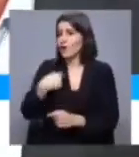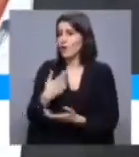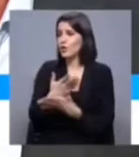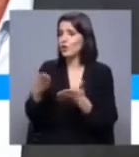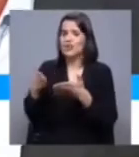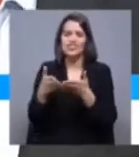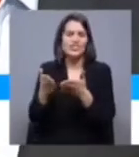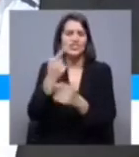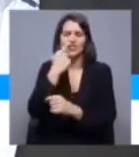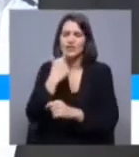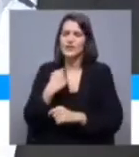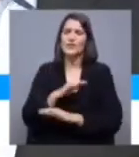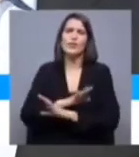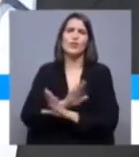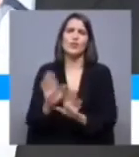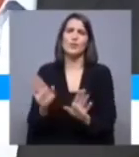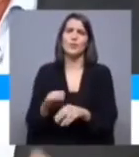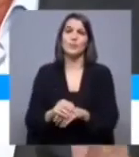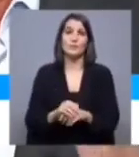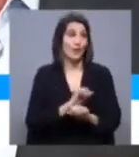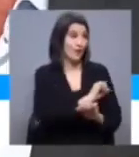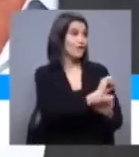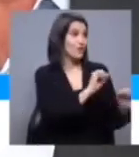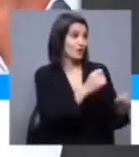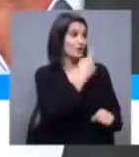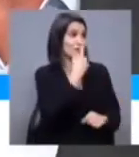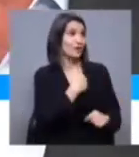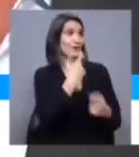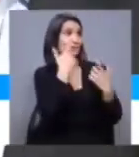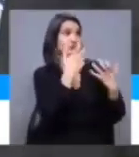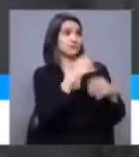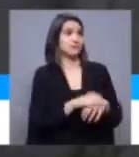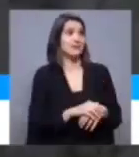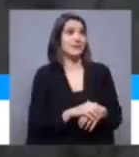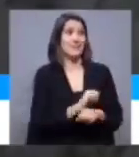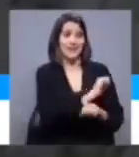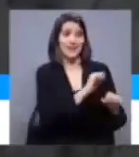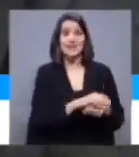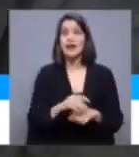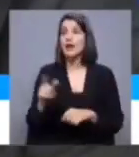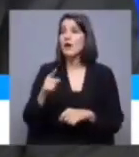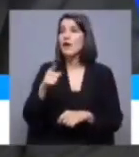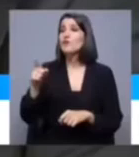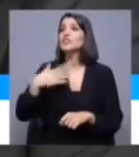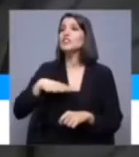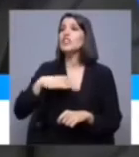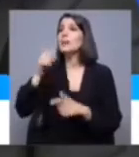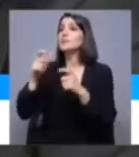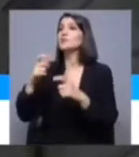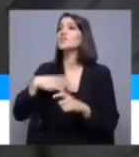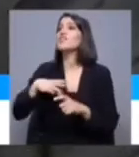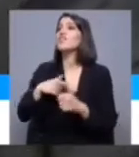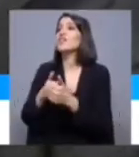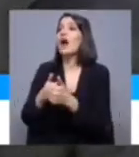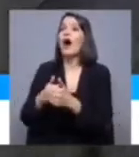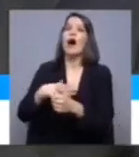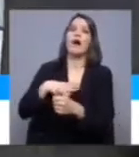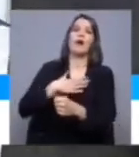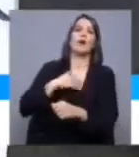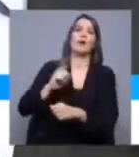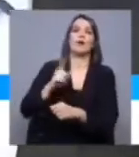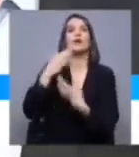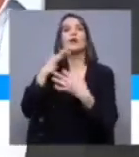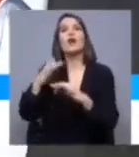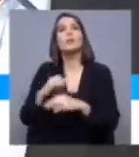A estratégia falhou, André Ventura. Qual a vossa? A vossa não, falhou a estratégia de querer se tornar inevitáveis e ninguém quer. E é normal que ninguém quer. Isso é